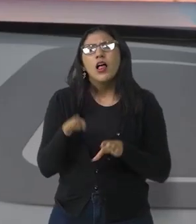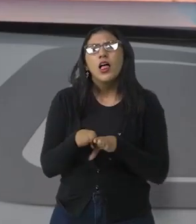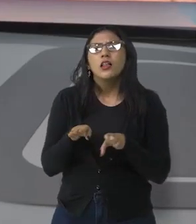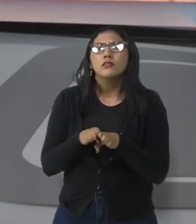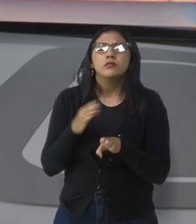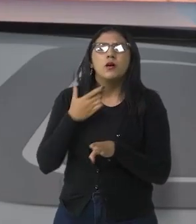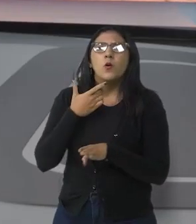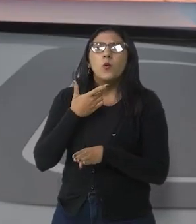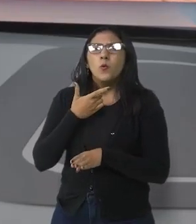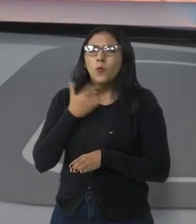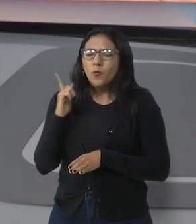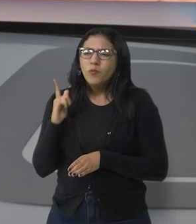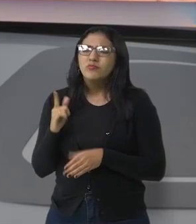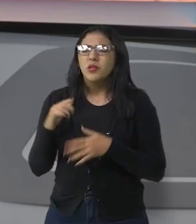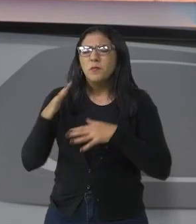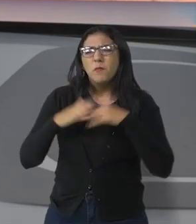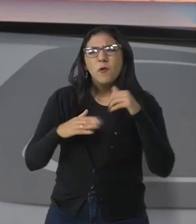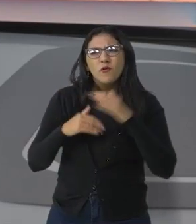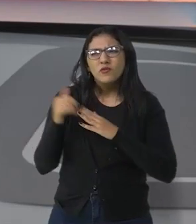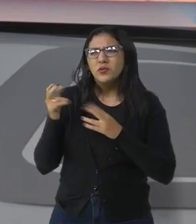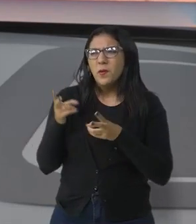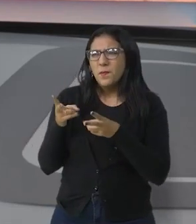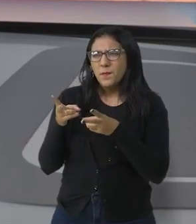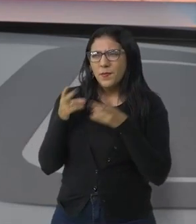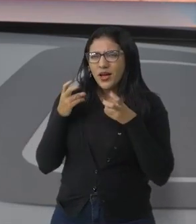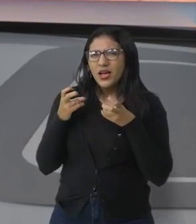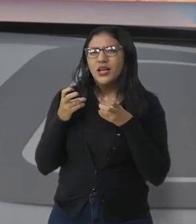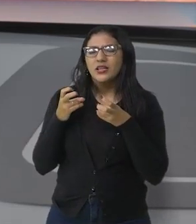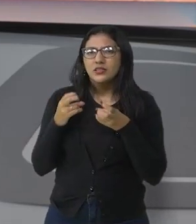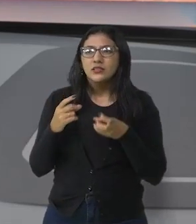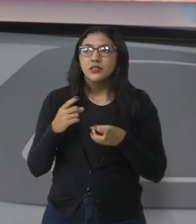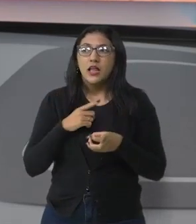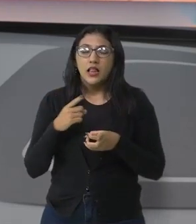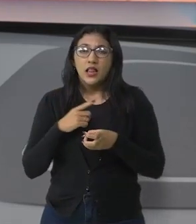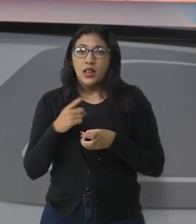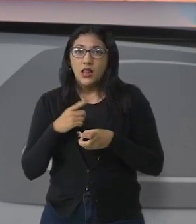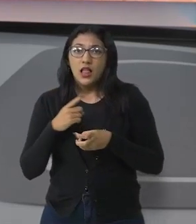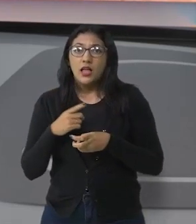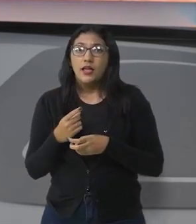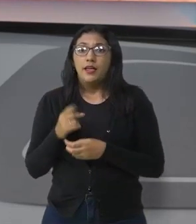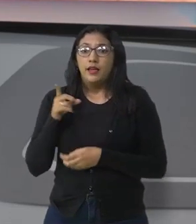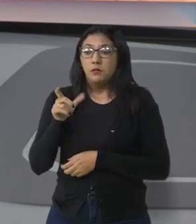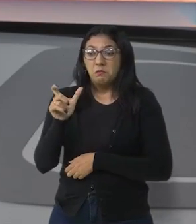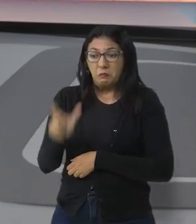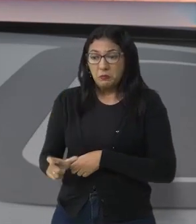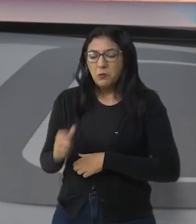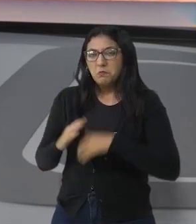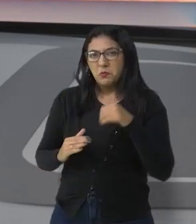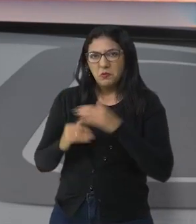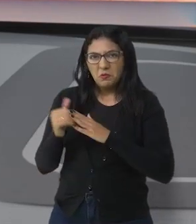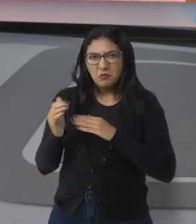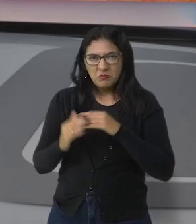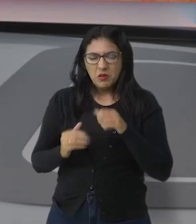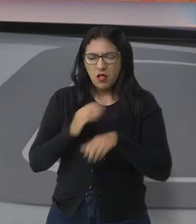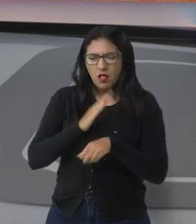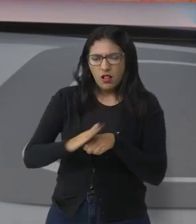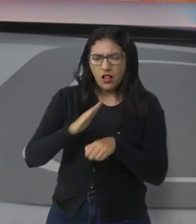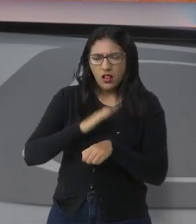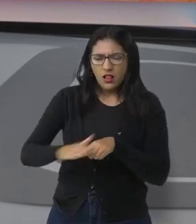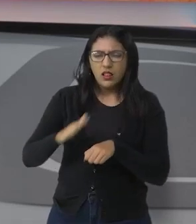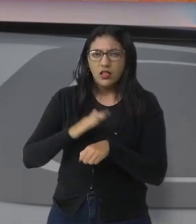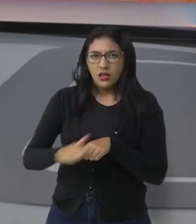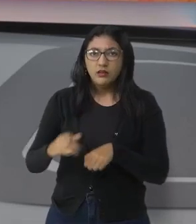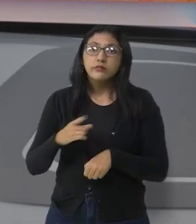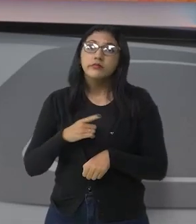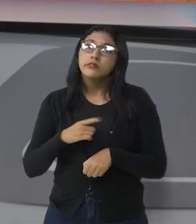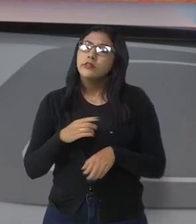como as outras profissões que a gente verificou, os castanheiros, eles também vão ter